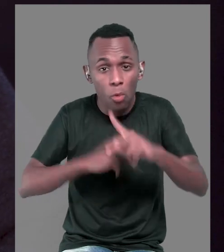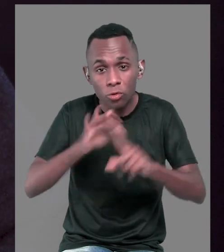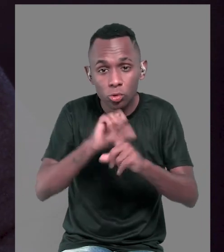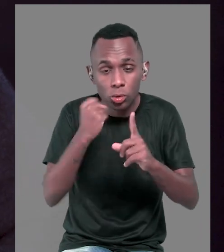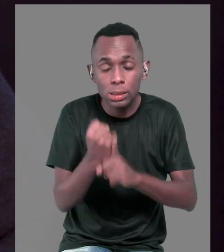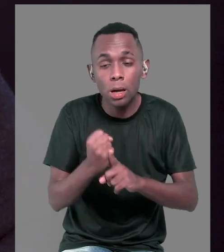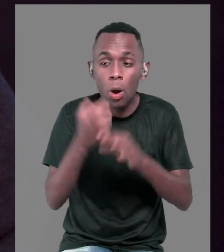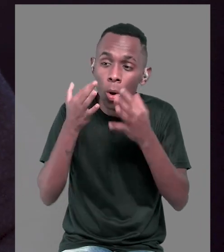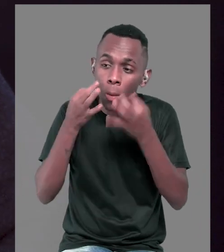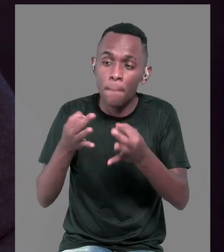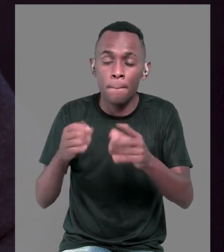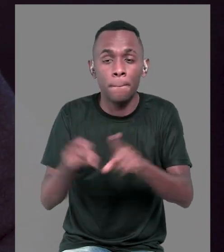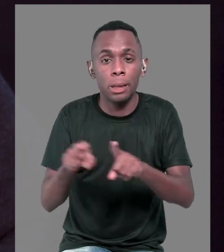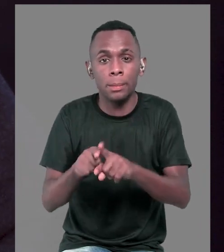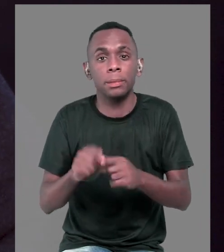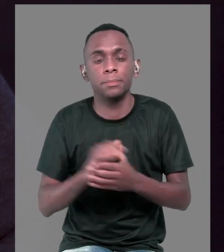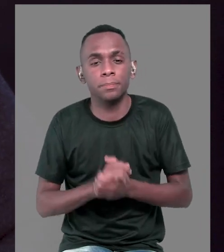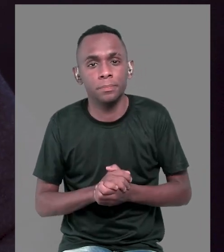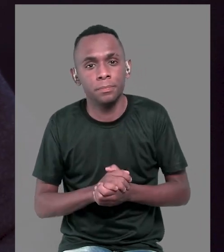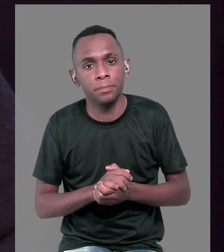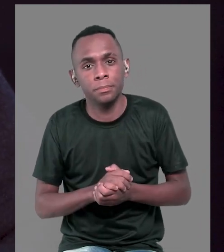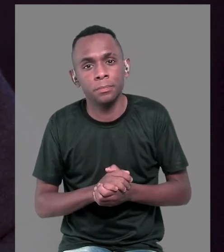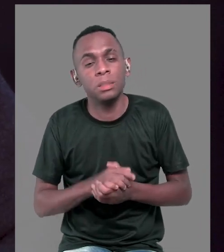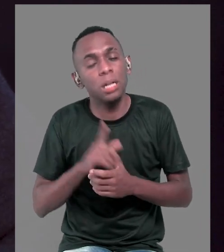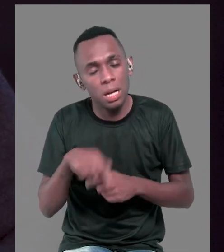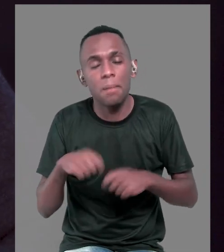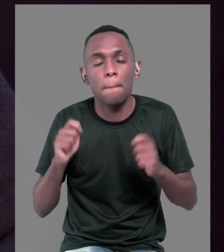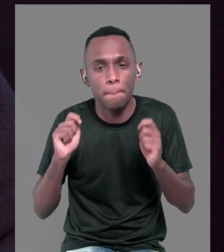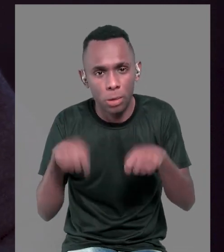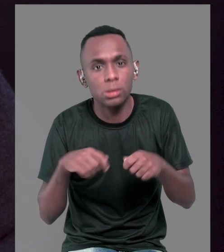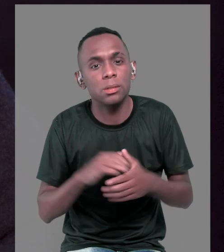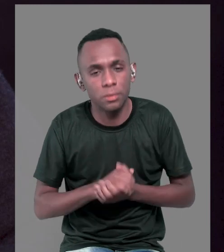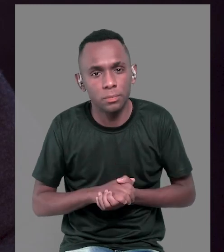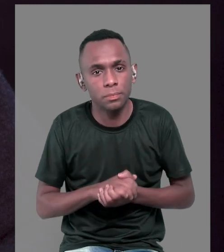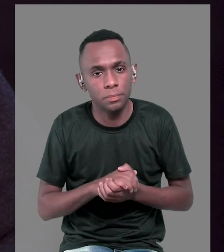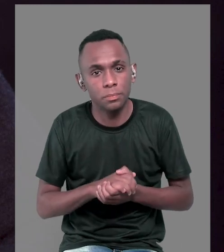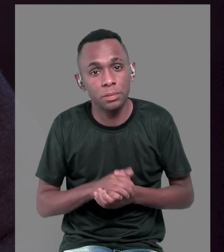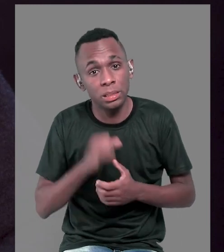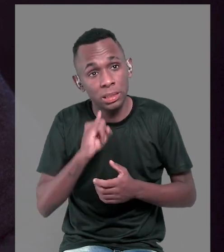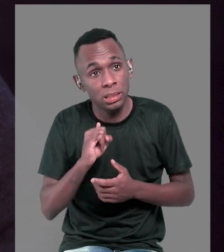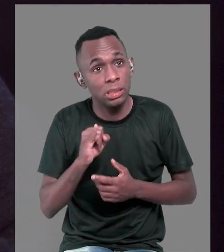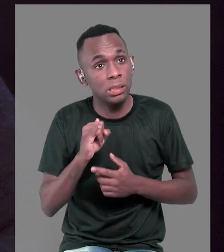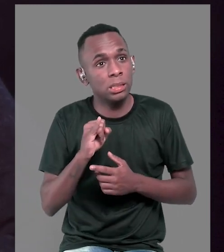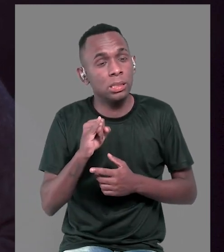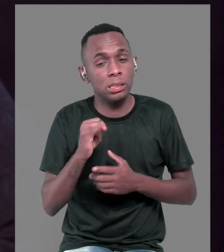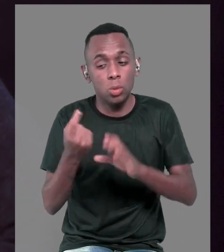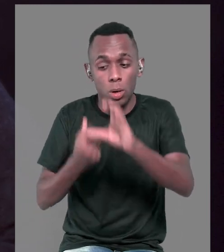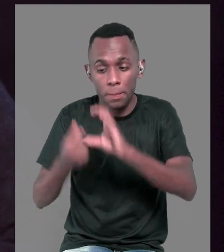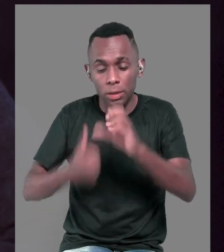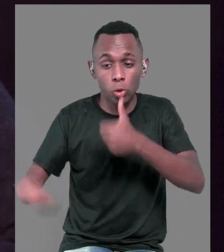Portanto, é muito possível, é muito possível. Mas se o capital ocupar o lugar do Estado, a